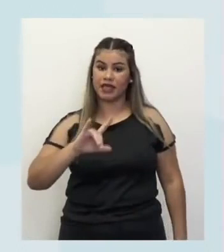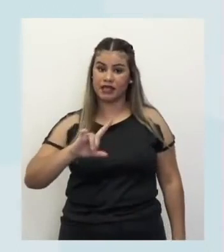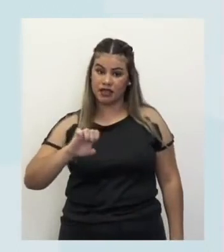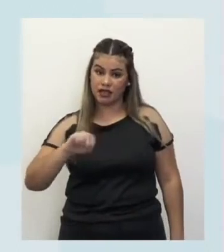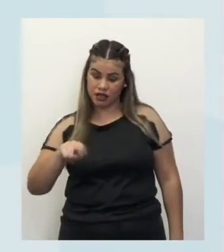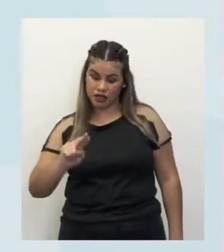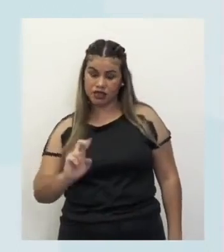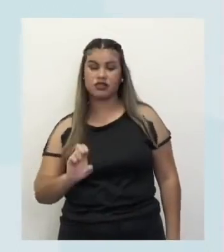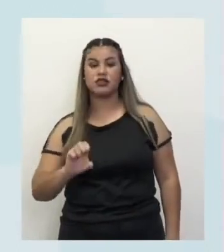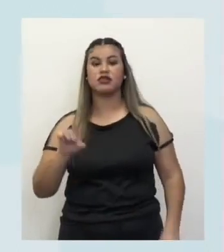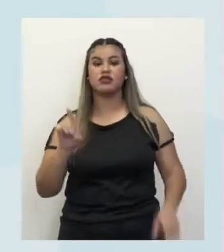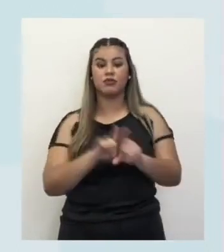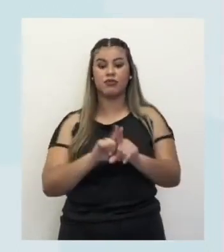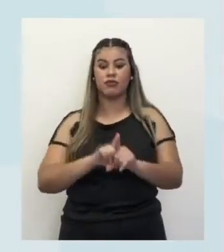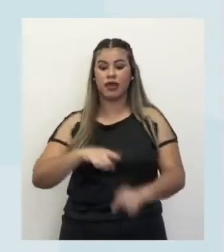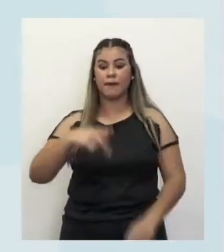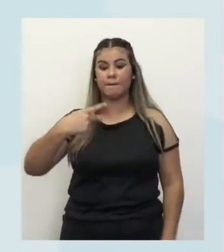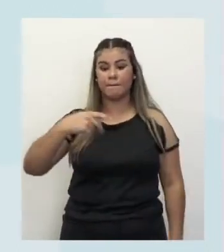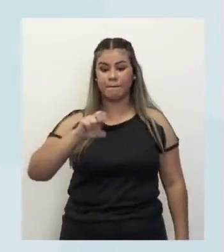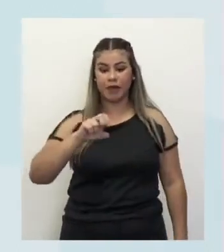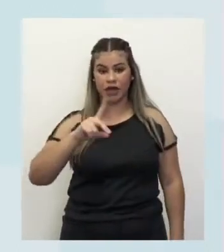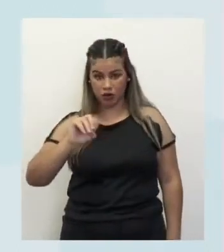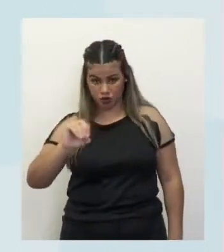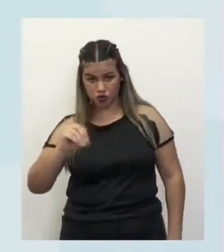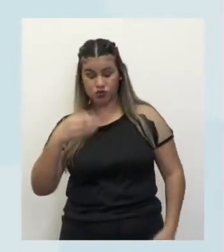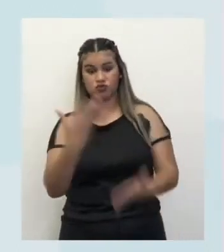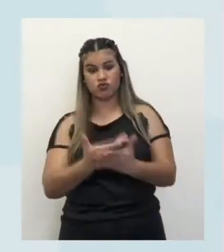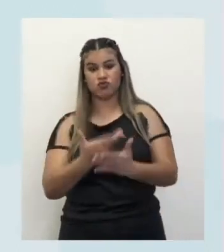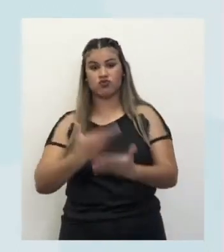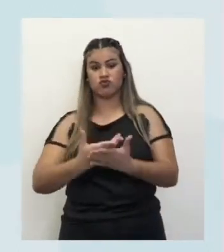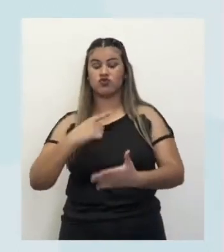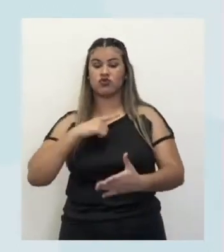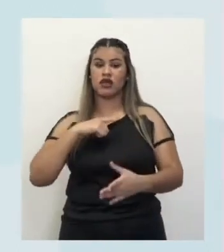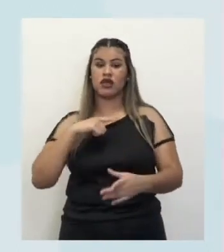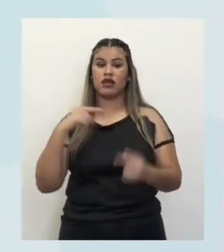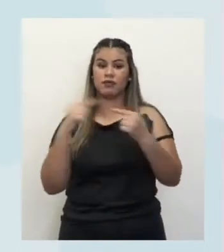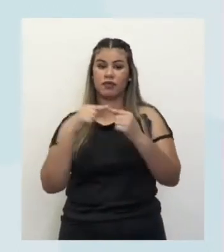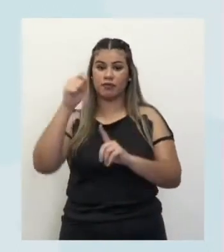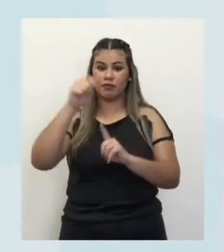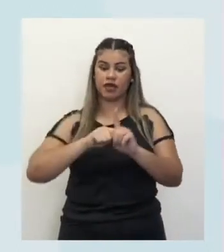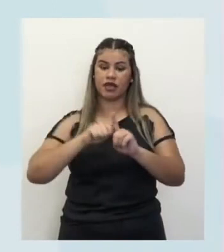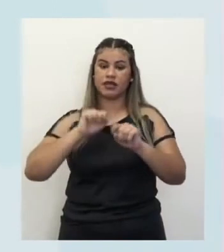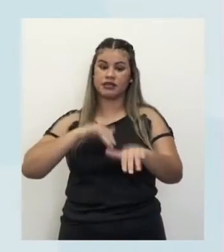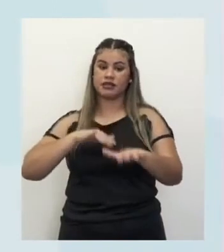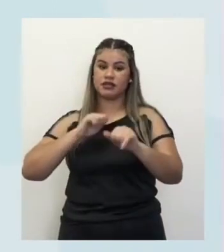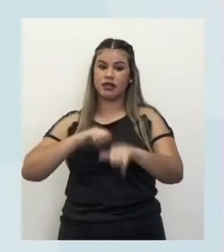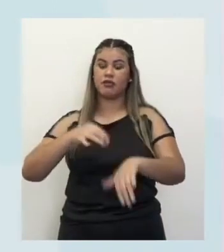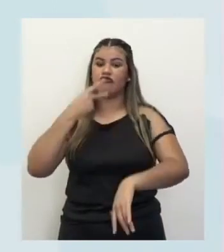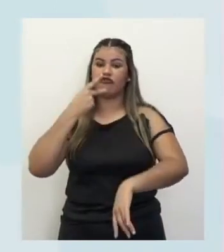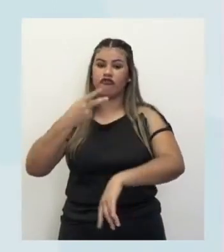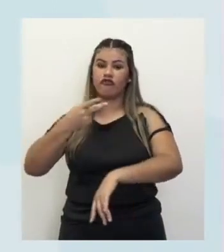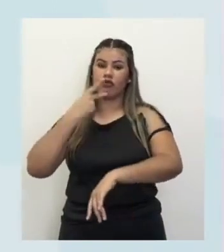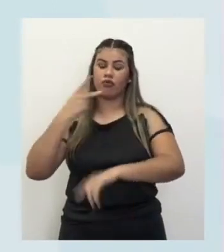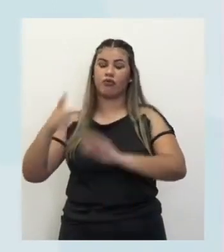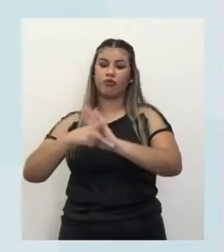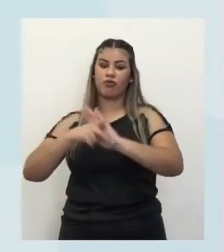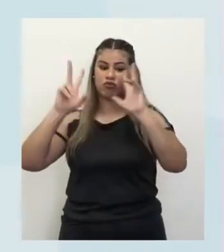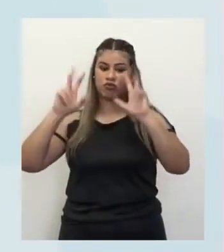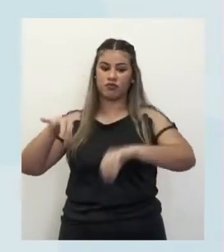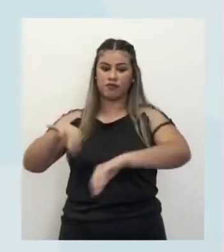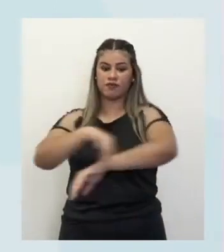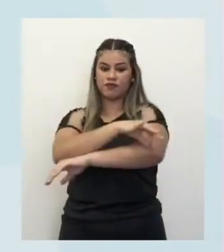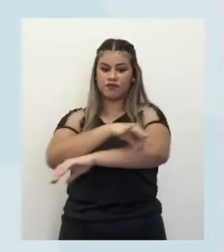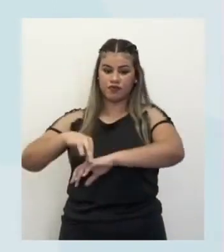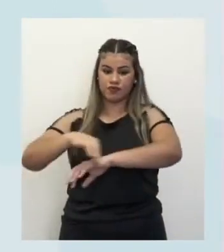uma aula no início de setembro sobre essa questão da infraestrutura, as redes de